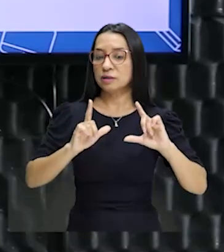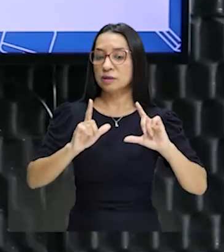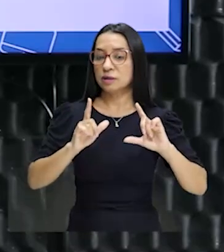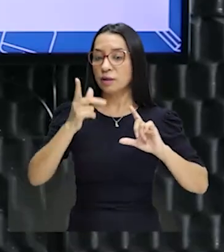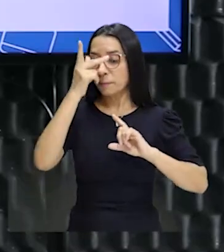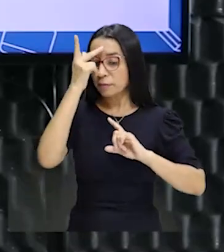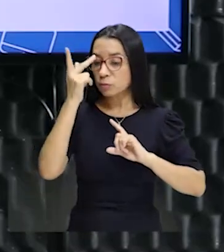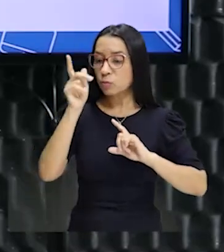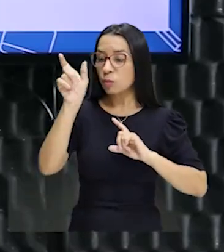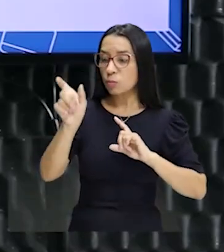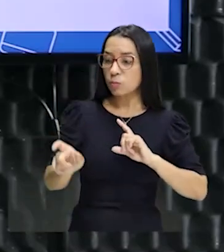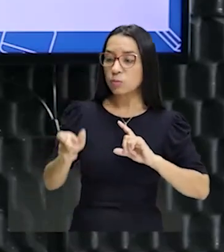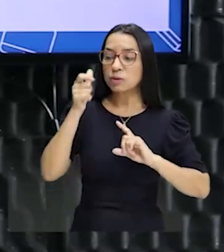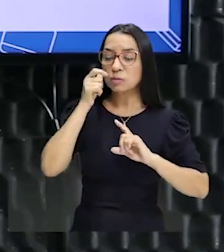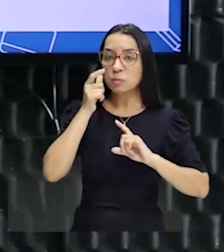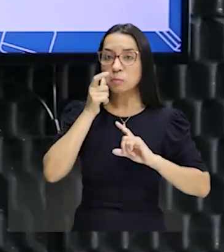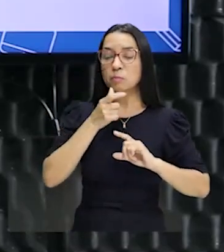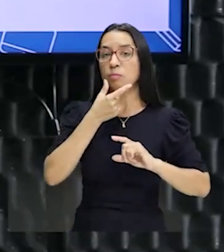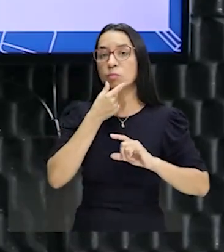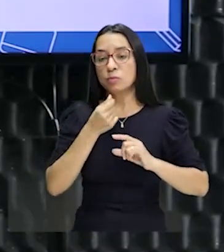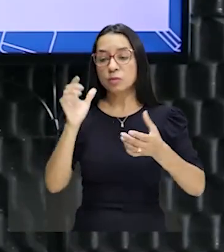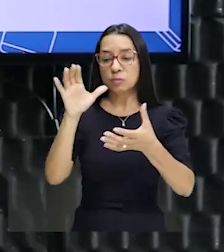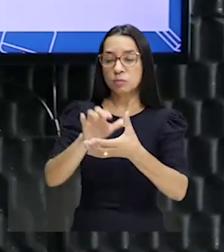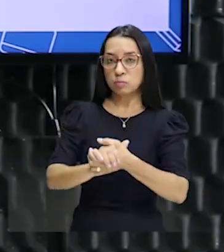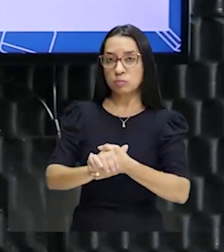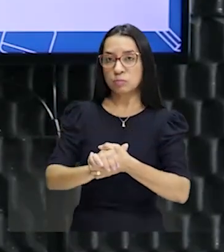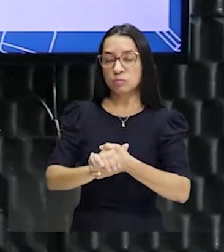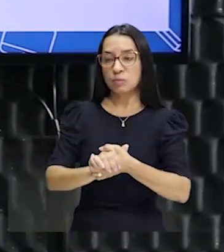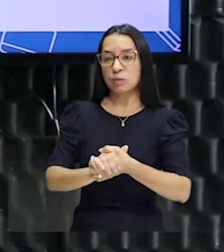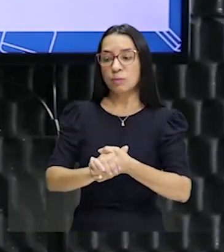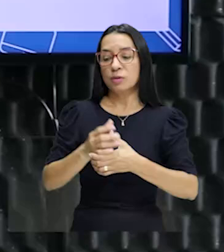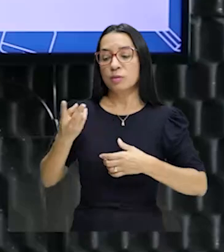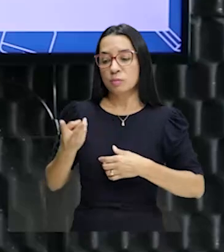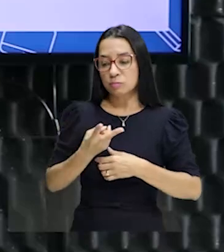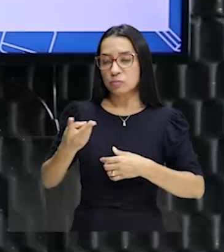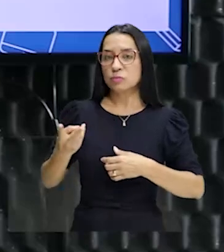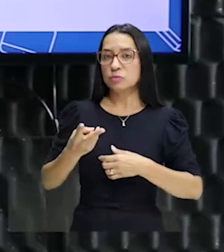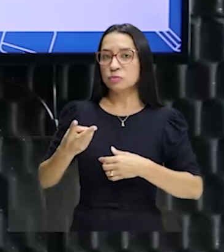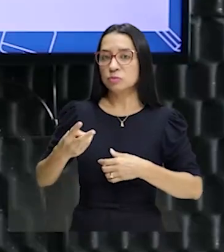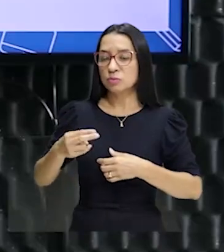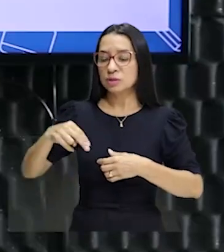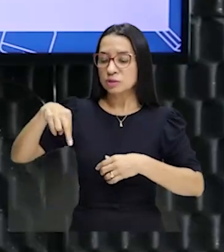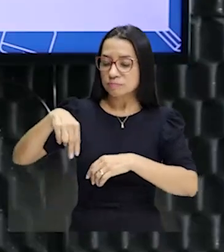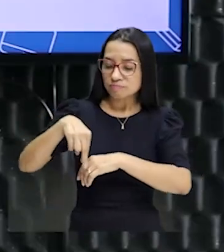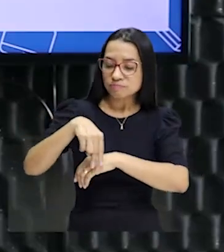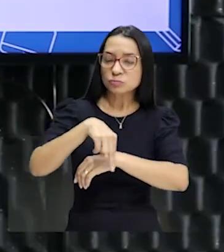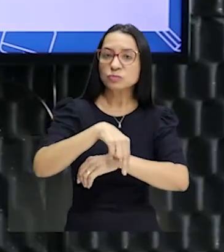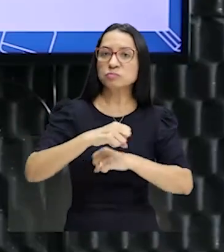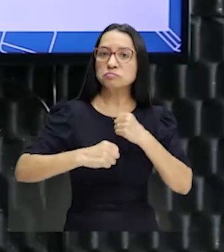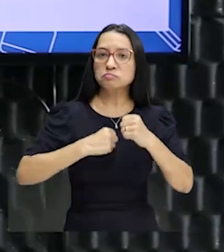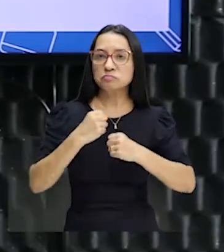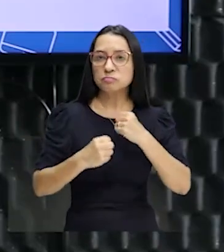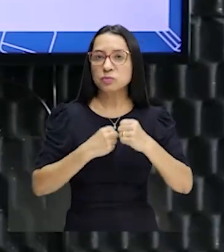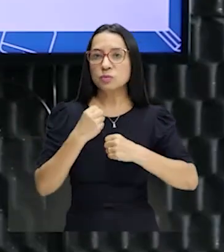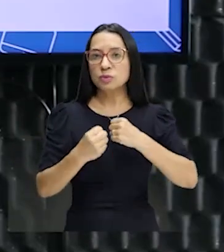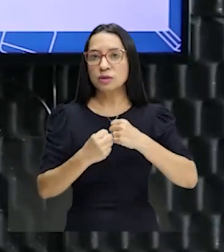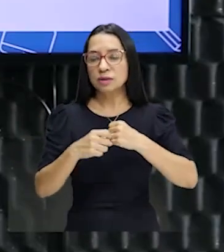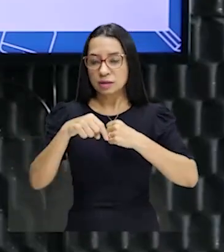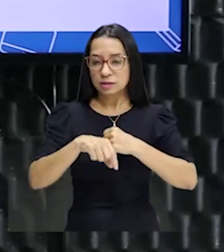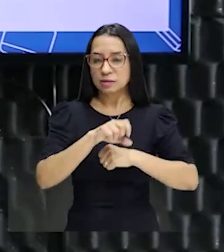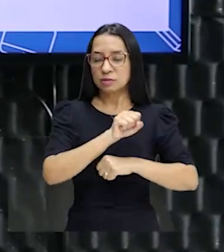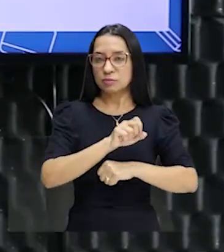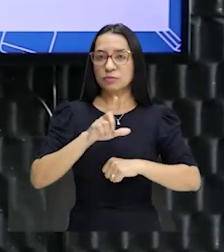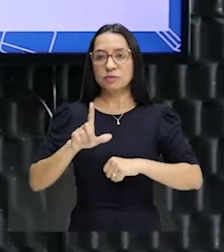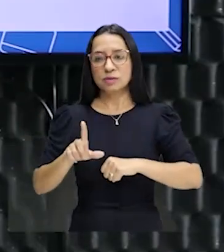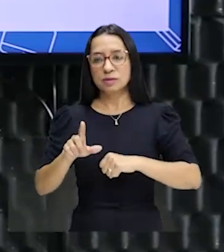casais. Um casal, por exemplo, sair para dar uma corridinha aqui em São Luís, na orla marítima, na litorânea.